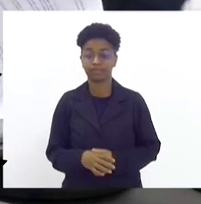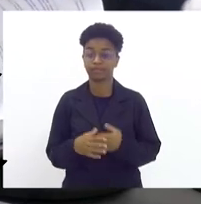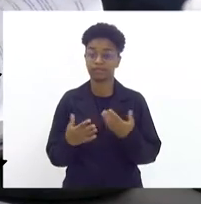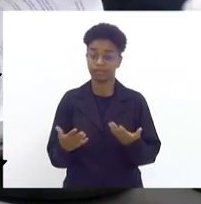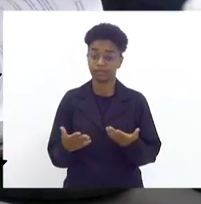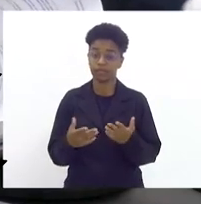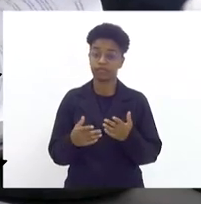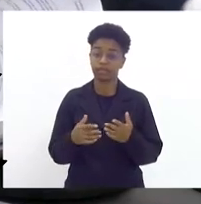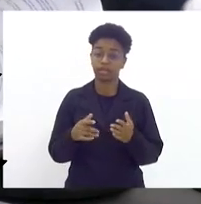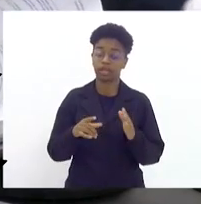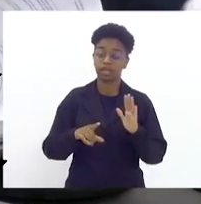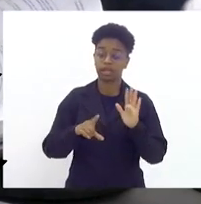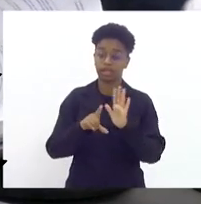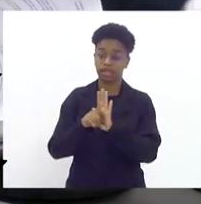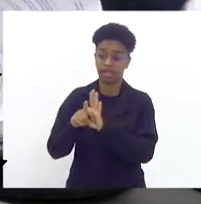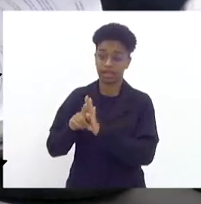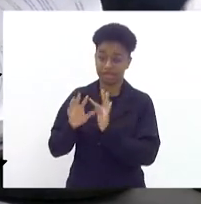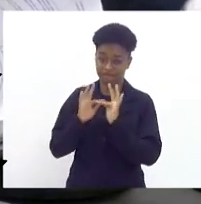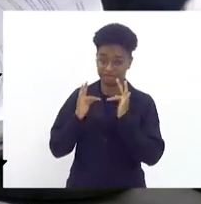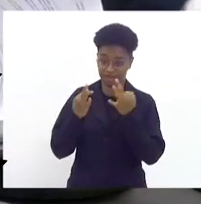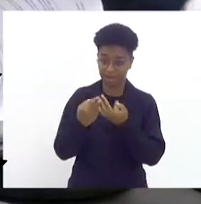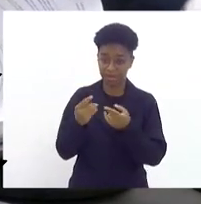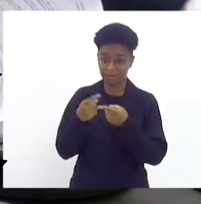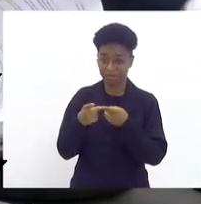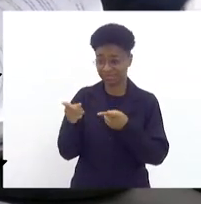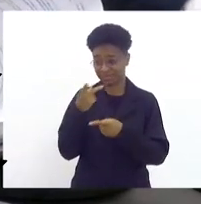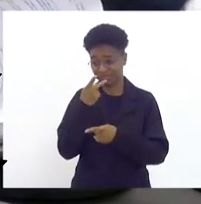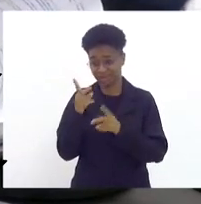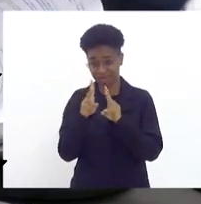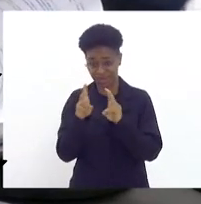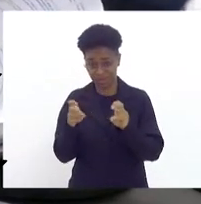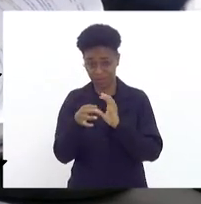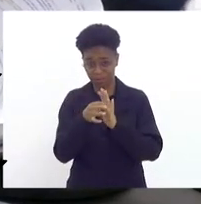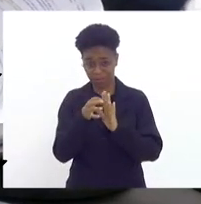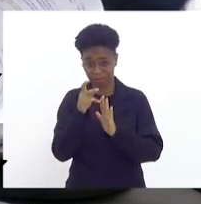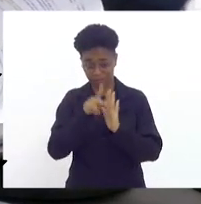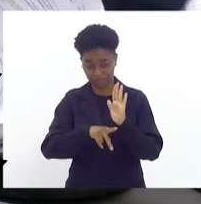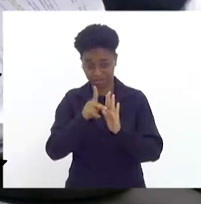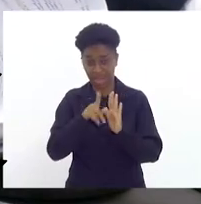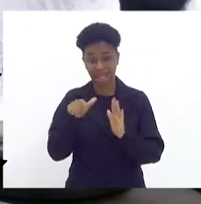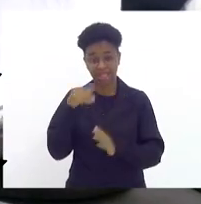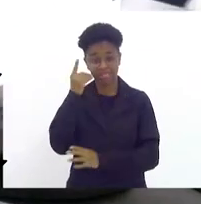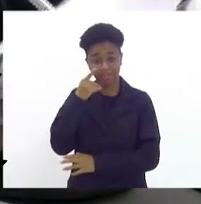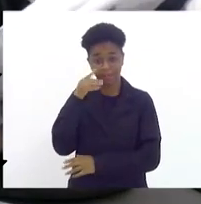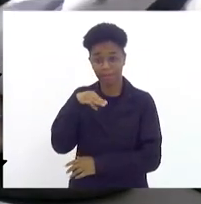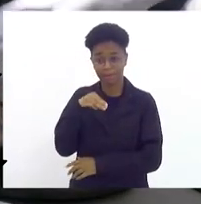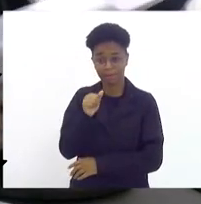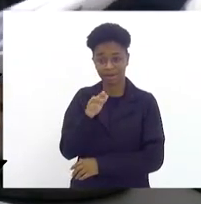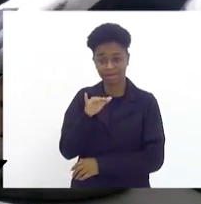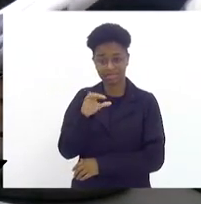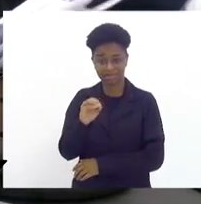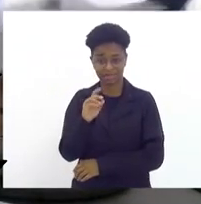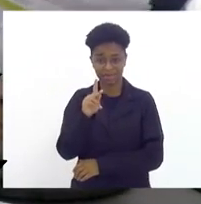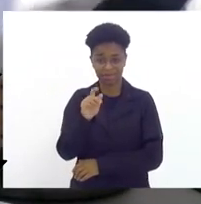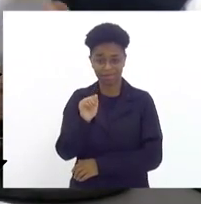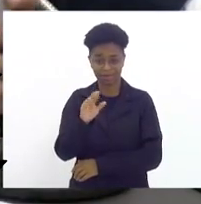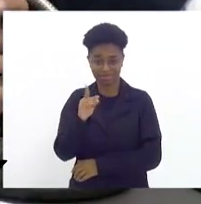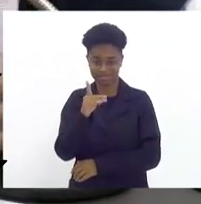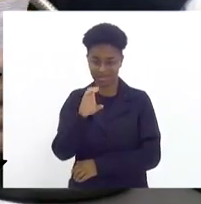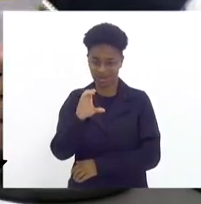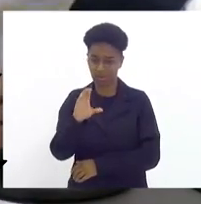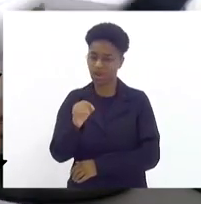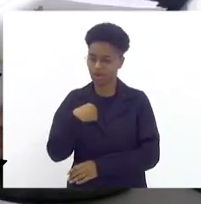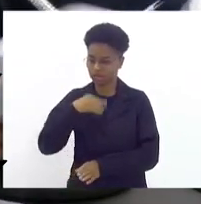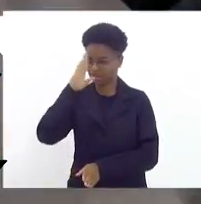em família, porque o autor do projeto que Vossa Excelência cita é o nobre deputado Márcio Pacheco. Tá? Entendi